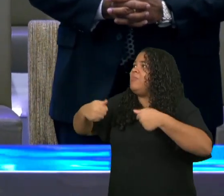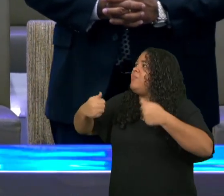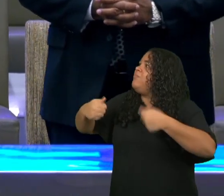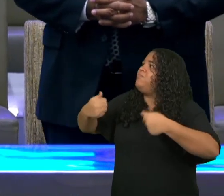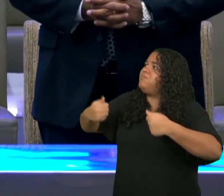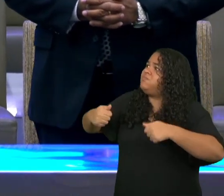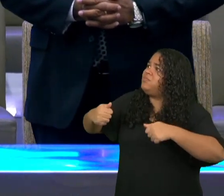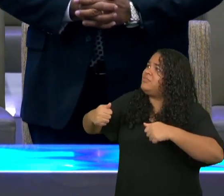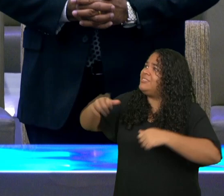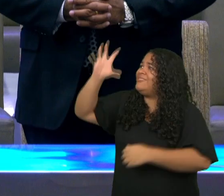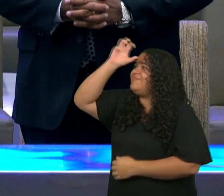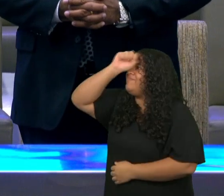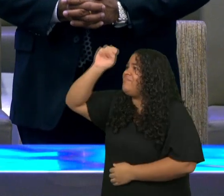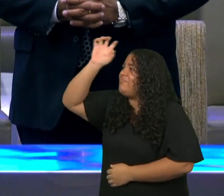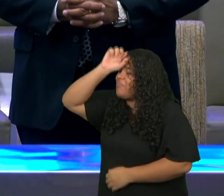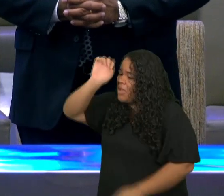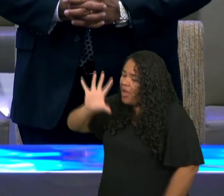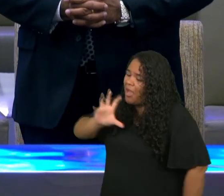Eu quero te amar mais.